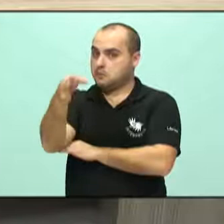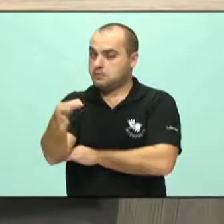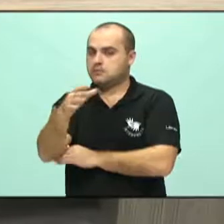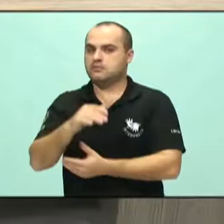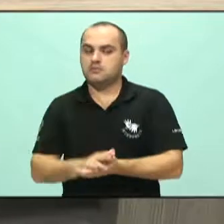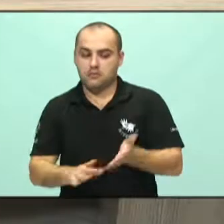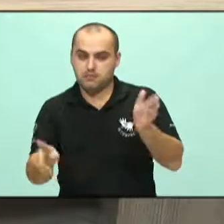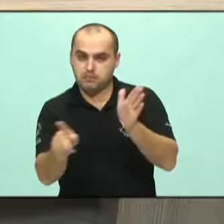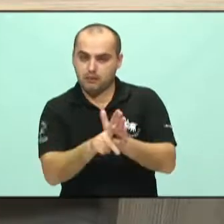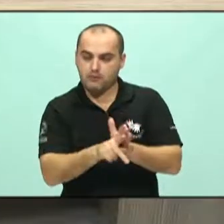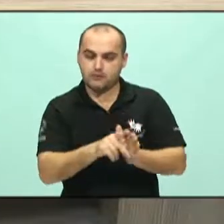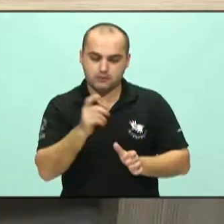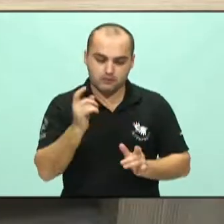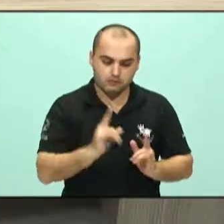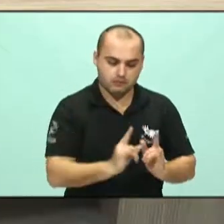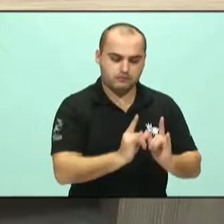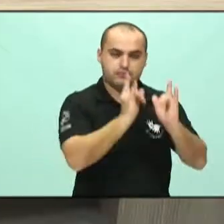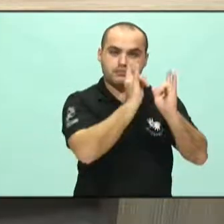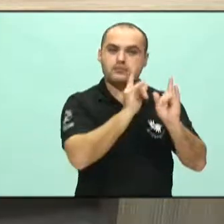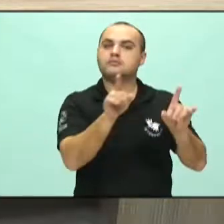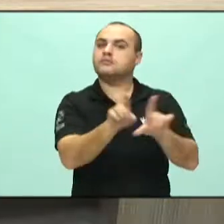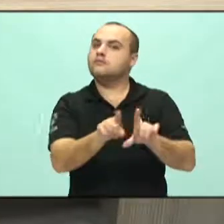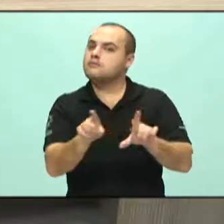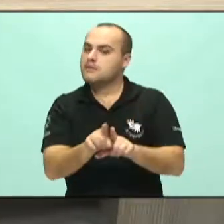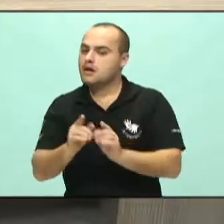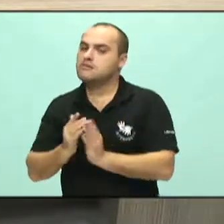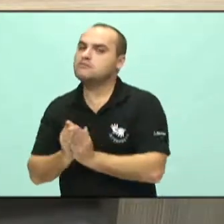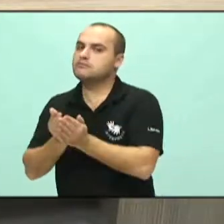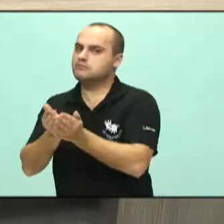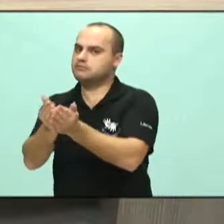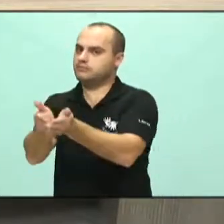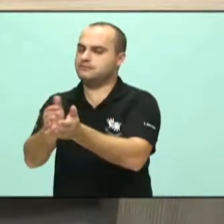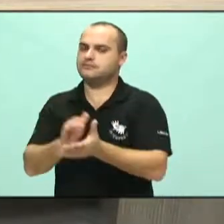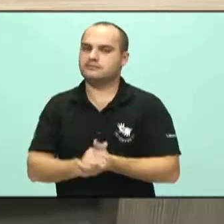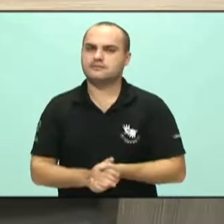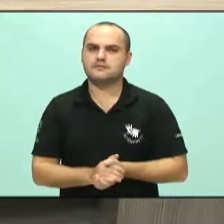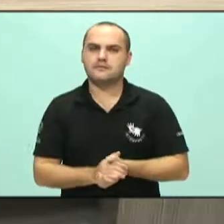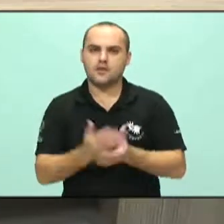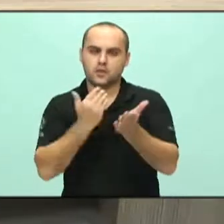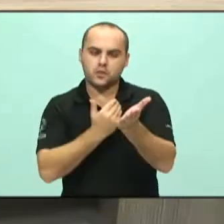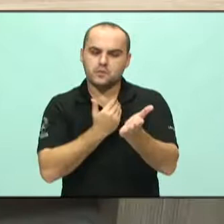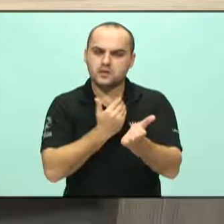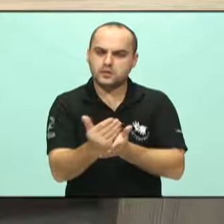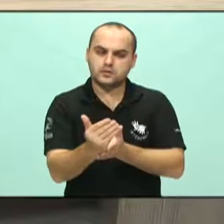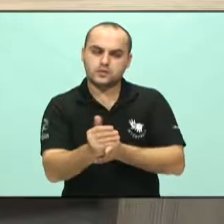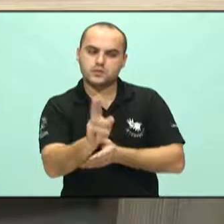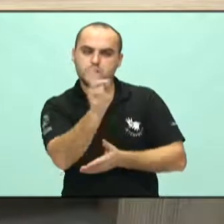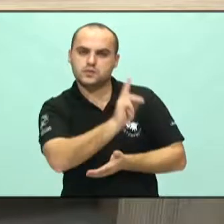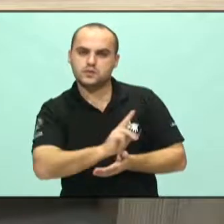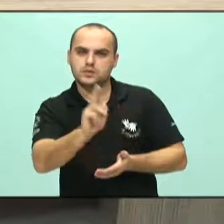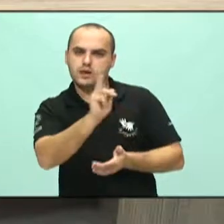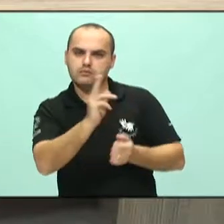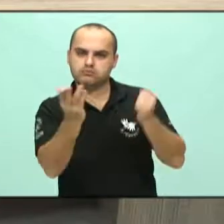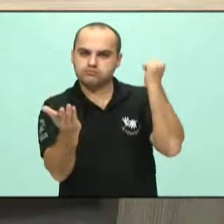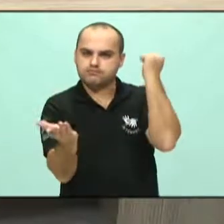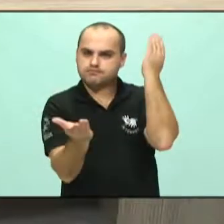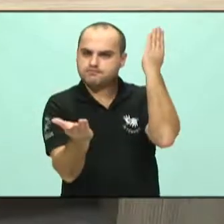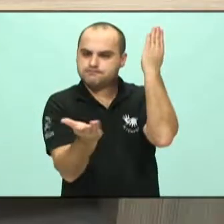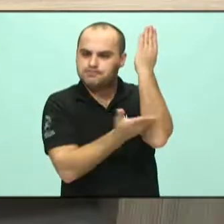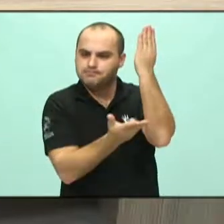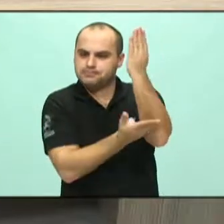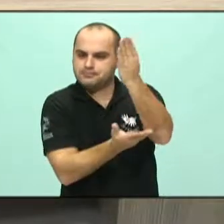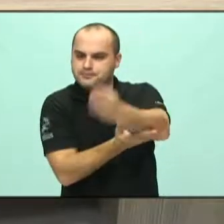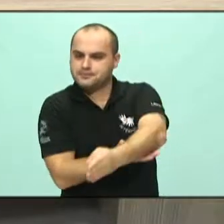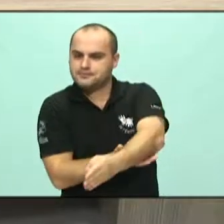construção civil quanto para a construção naval. E aí se começou a explorar essa madeira. E